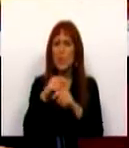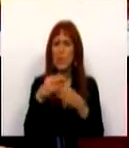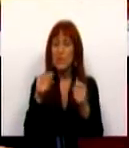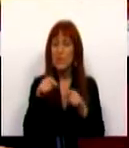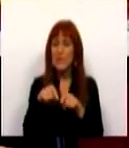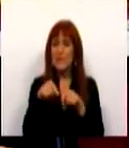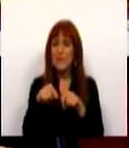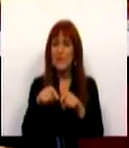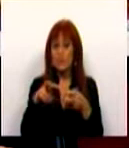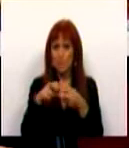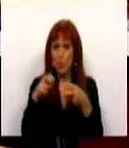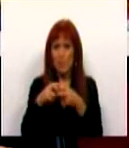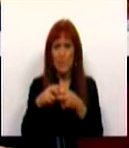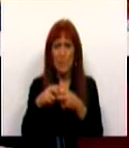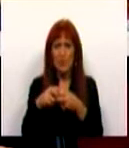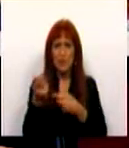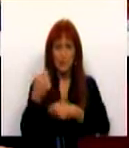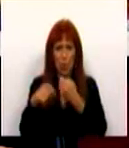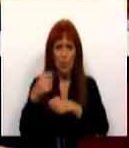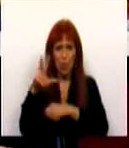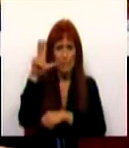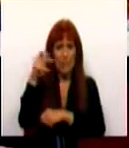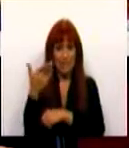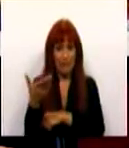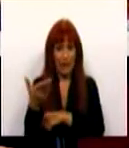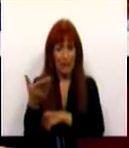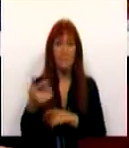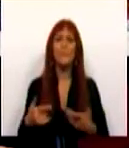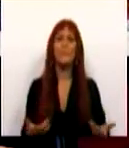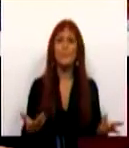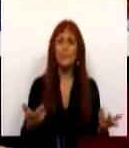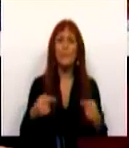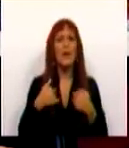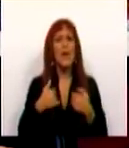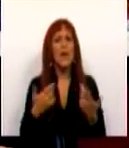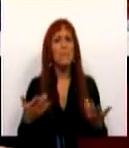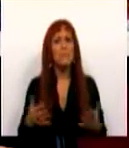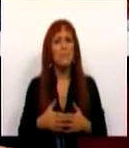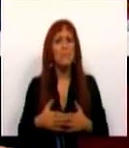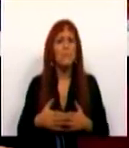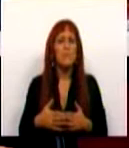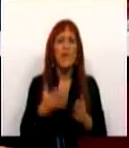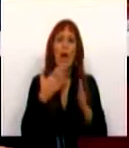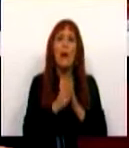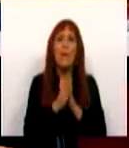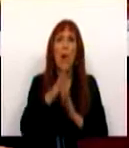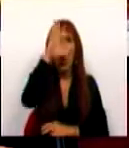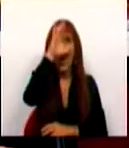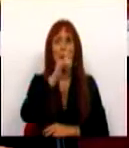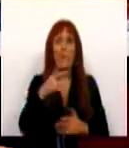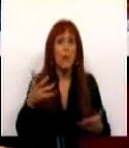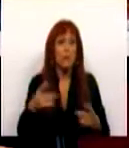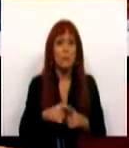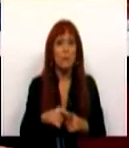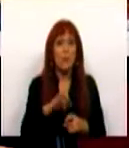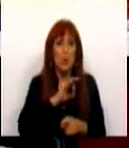resolução deste problema para escoamento da madeira que lá está. E, portanto, eu apelo ao Governo e